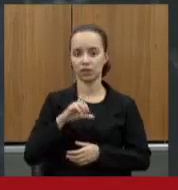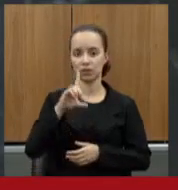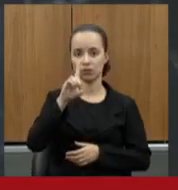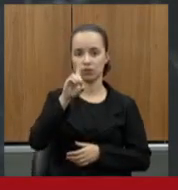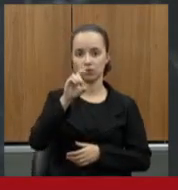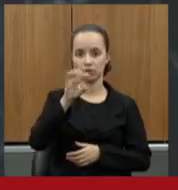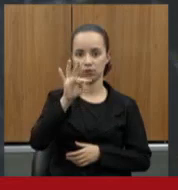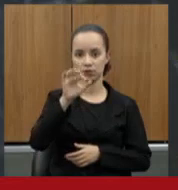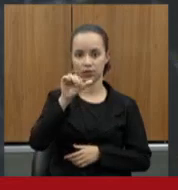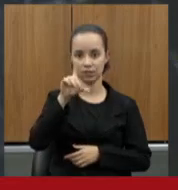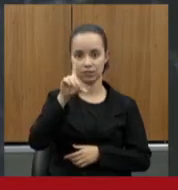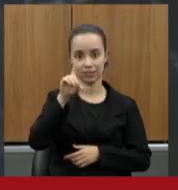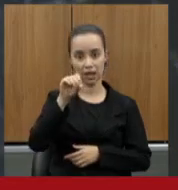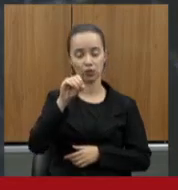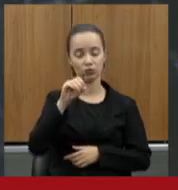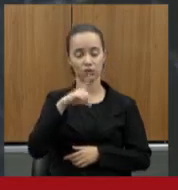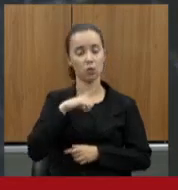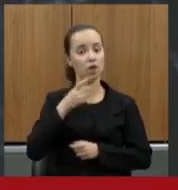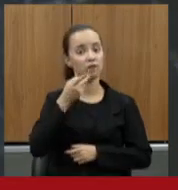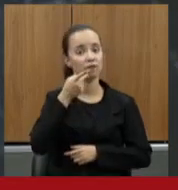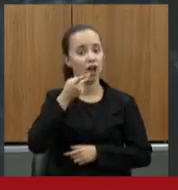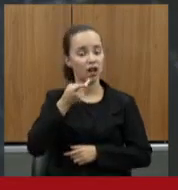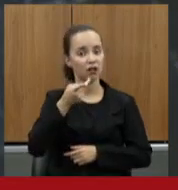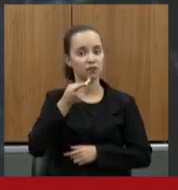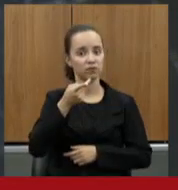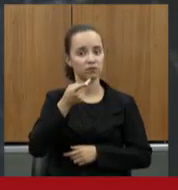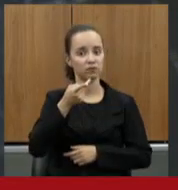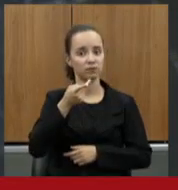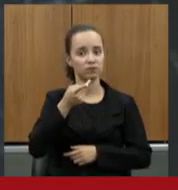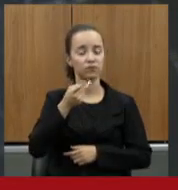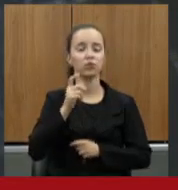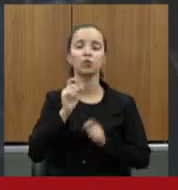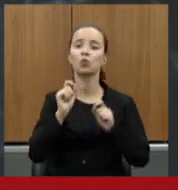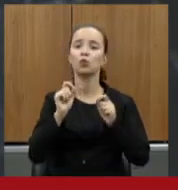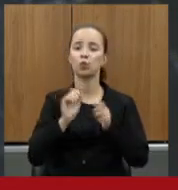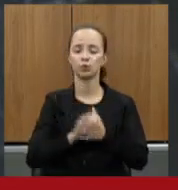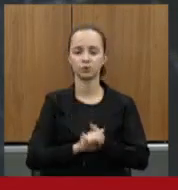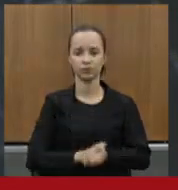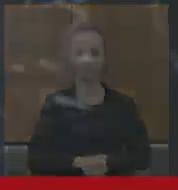um ditado, melhor dizendo, uma fala que diz que